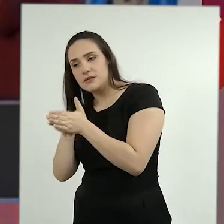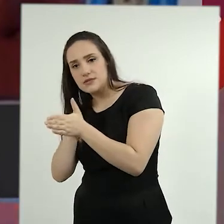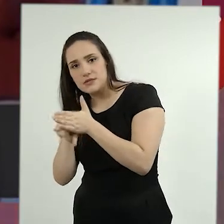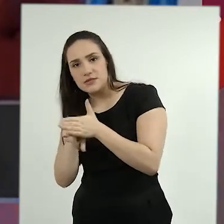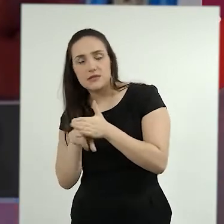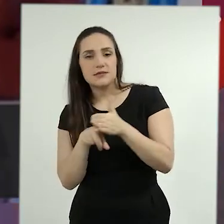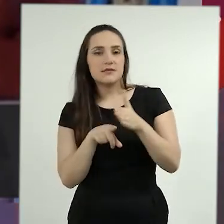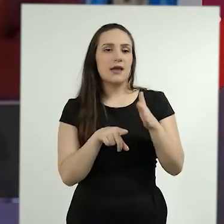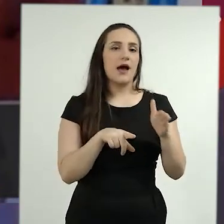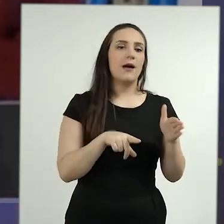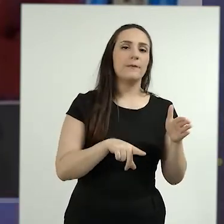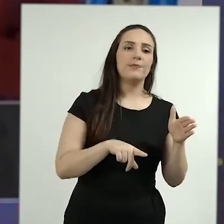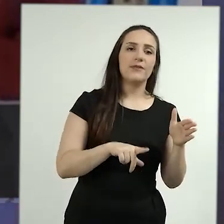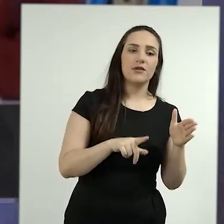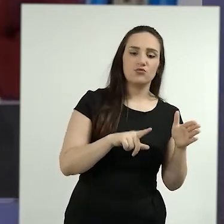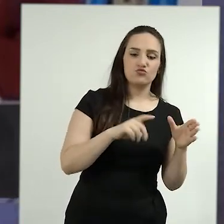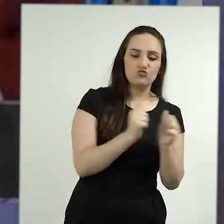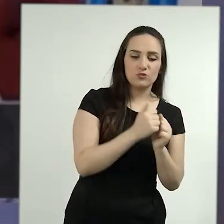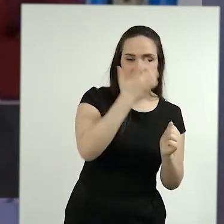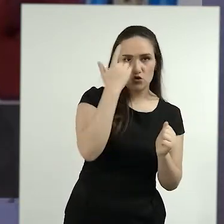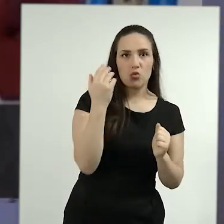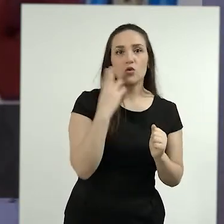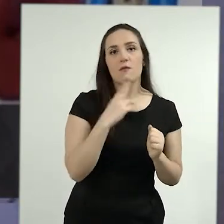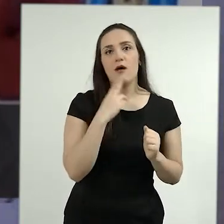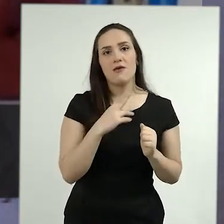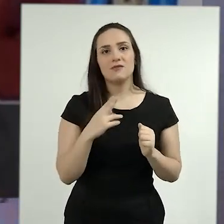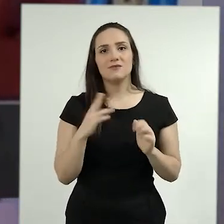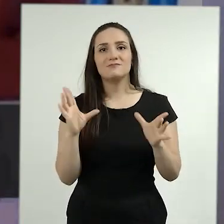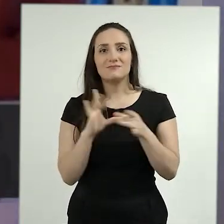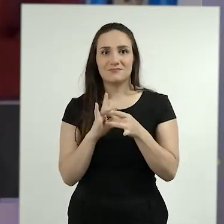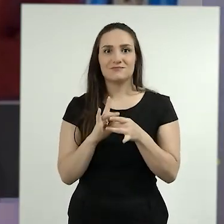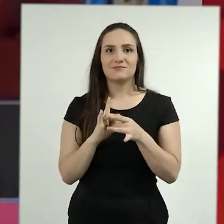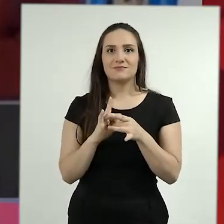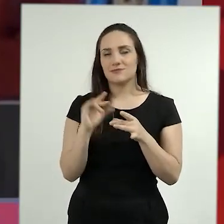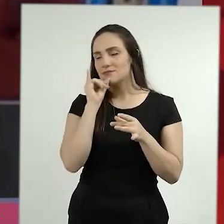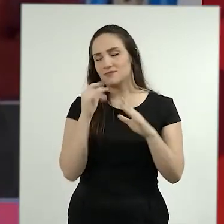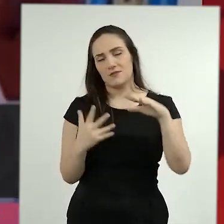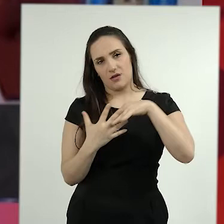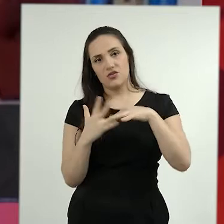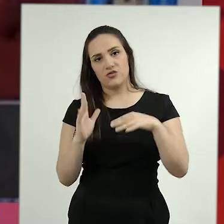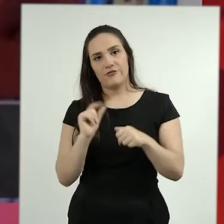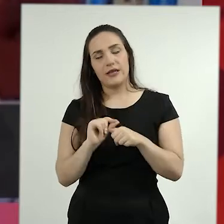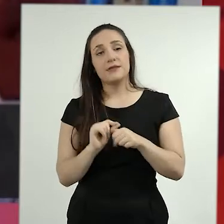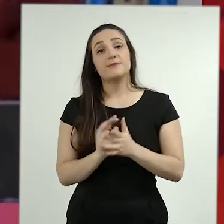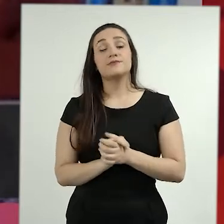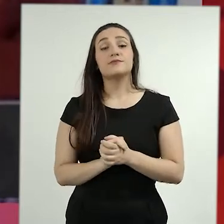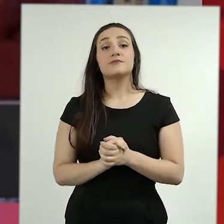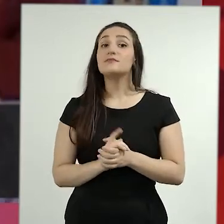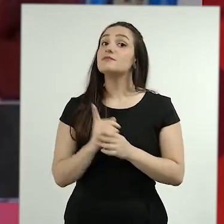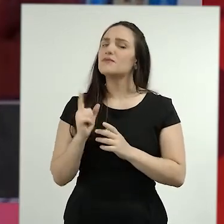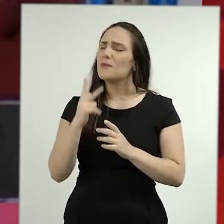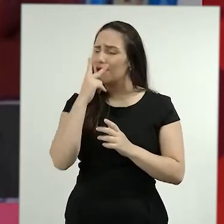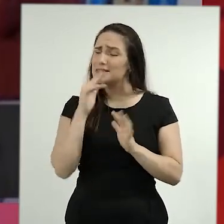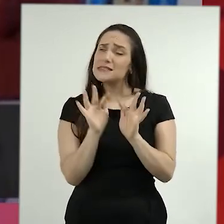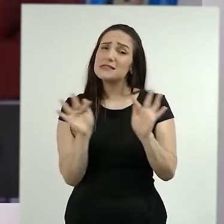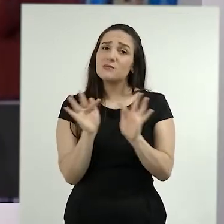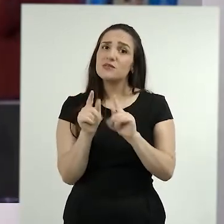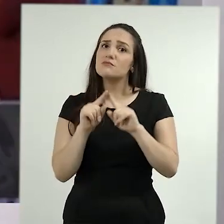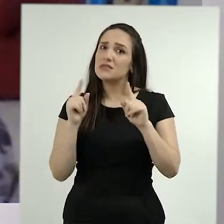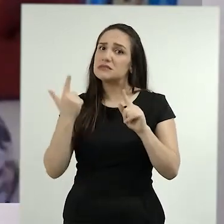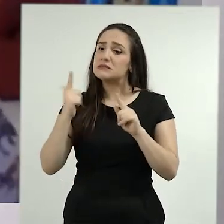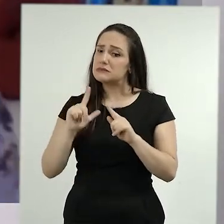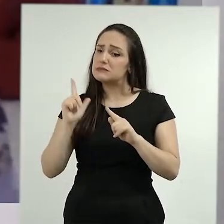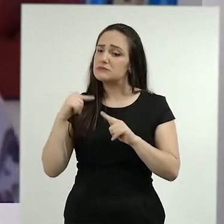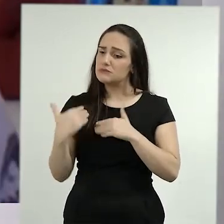com a universidade, com a UFMS. Então, isso é um resultado, muitas vezes parece pequeno, muitas vezes parece um passo, mas é um passo